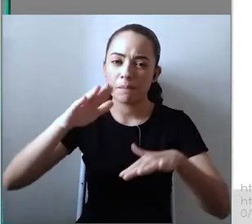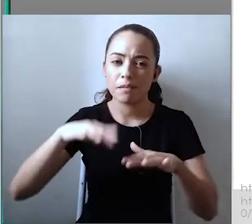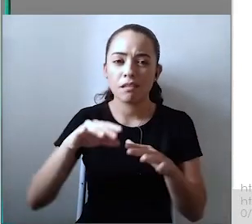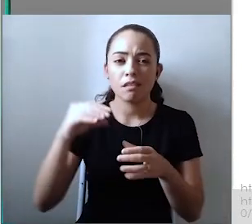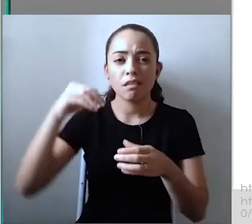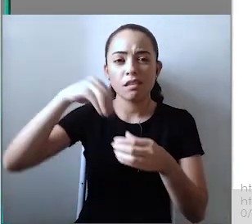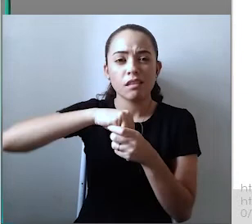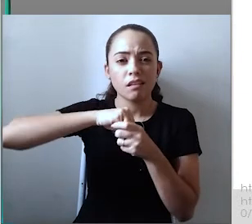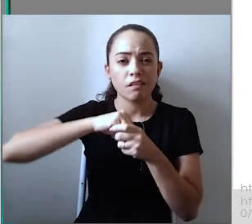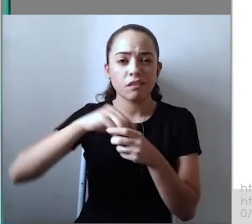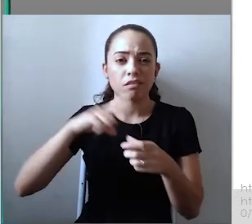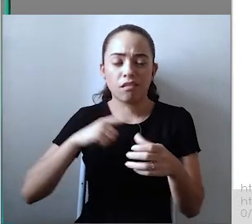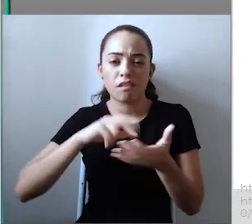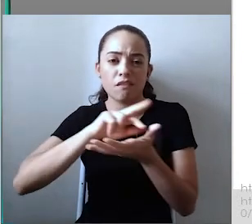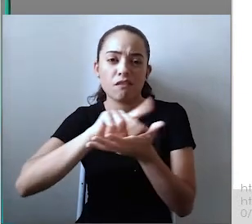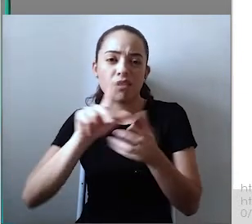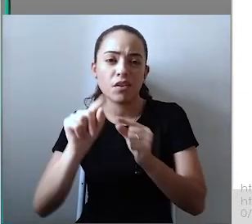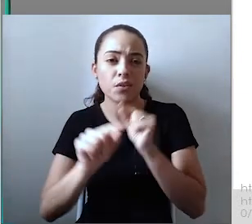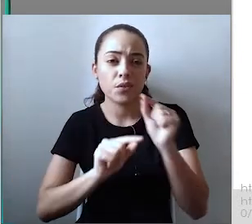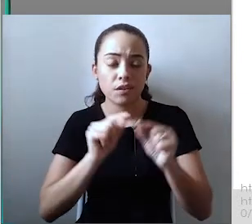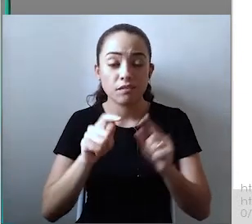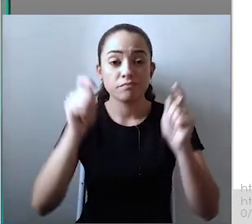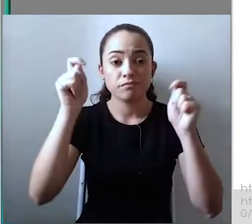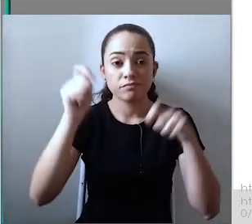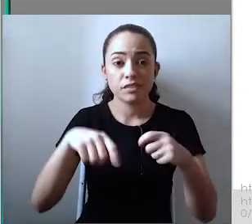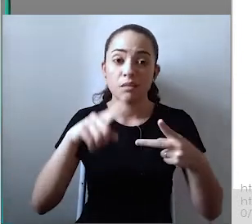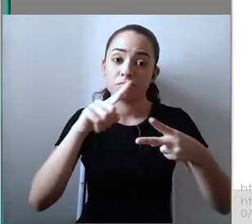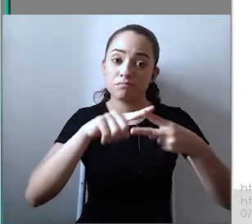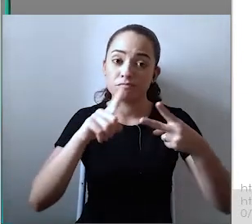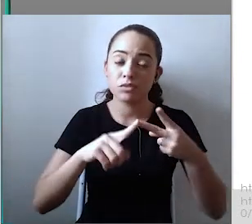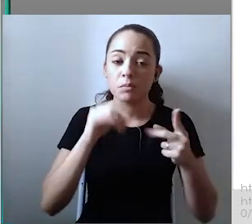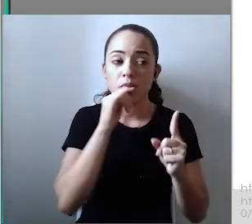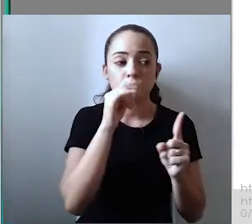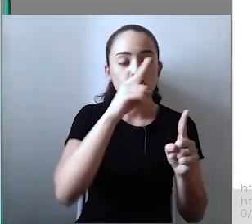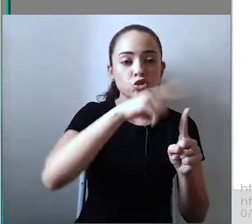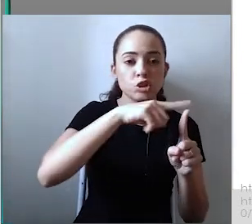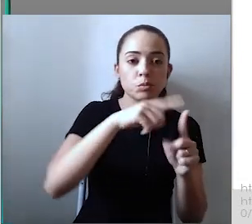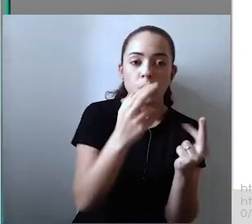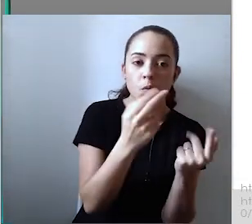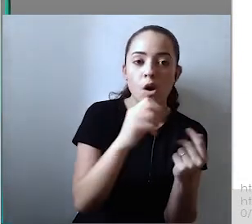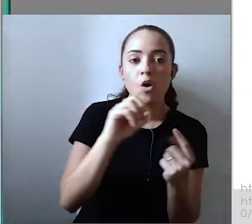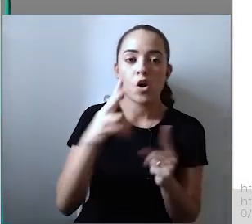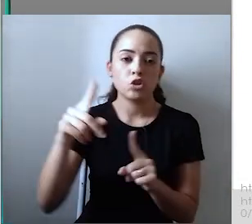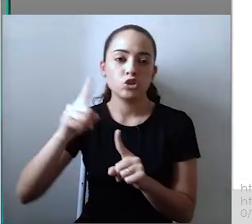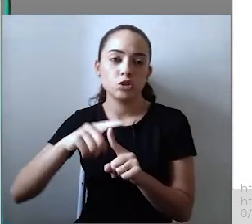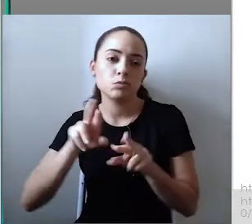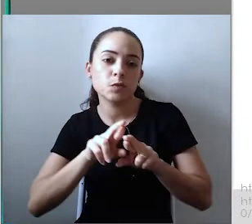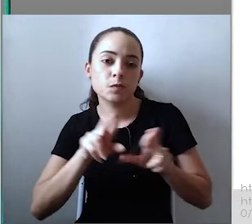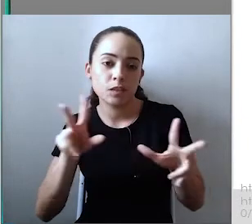compõem. Assim, as junções gap são classificadas em heterotípicas ou homotípicas.